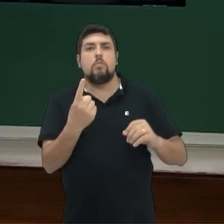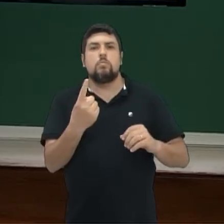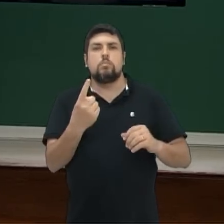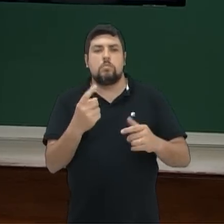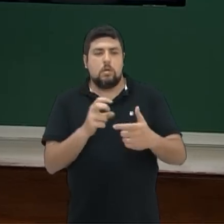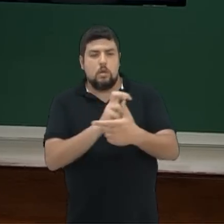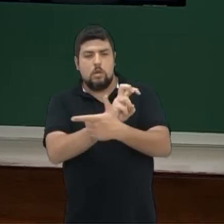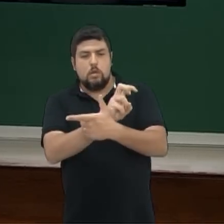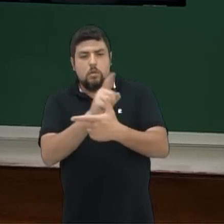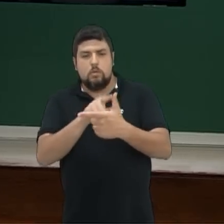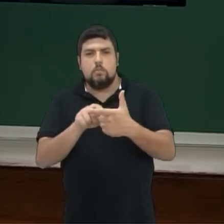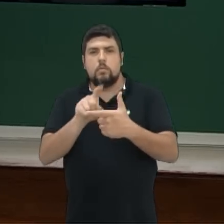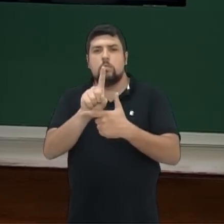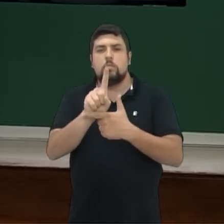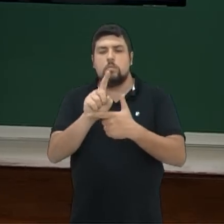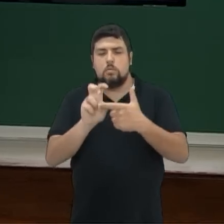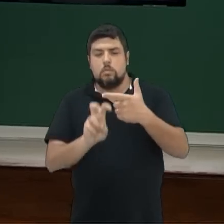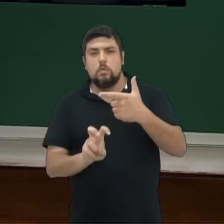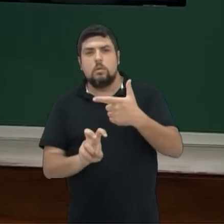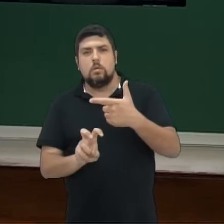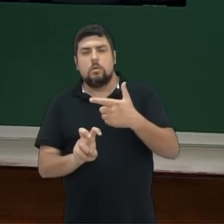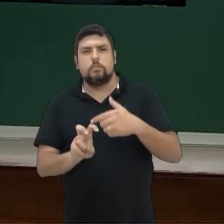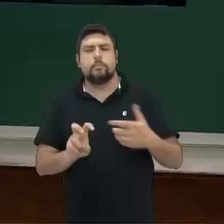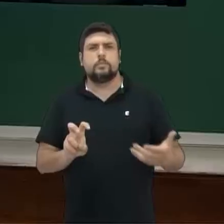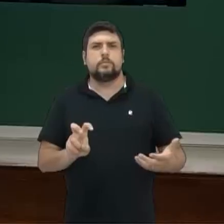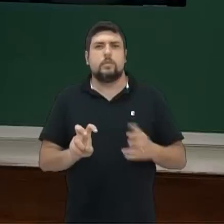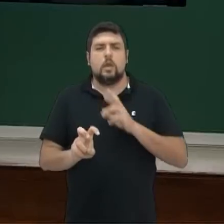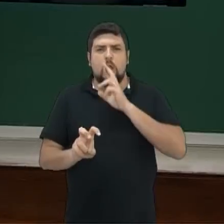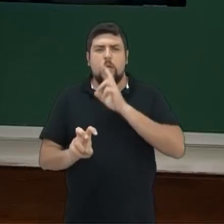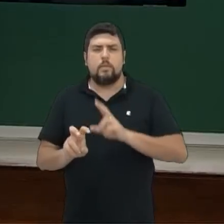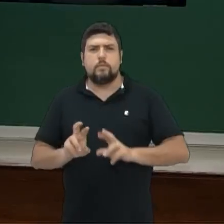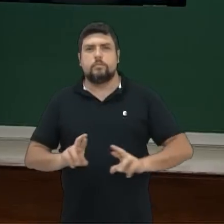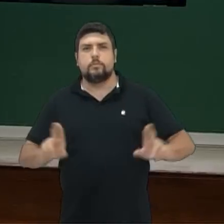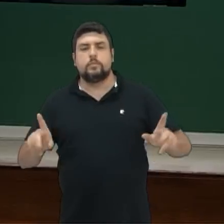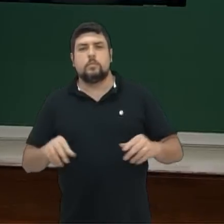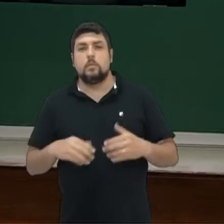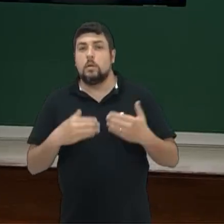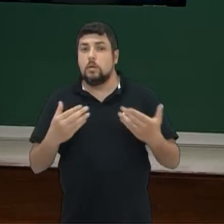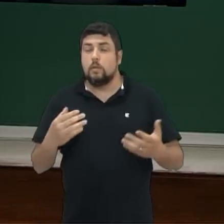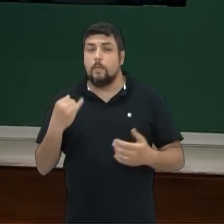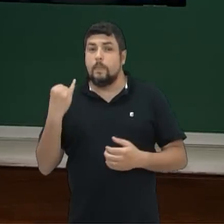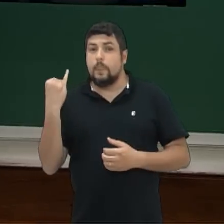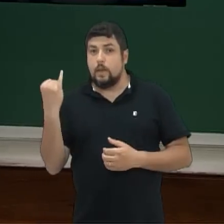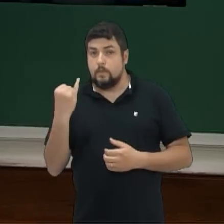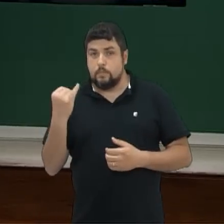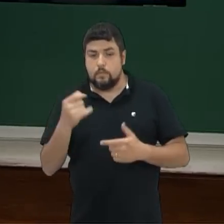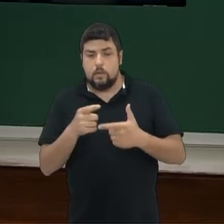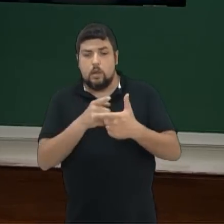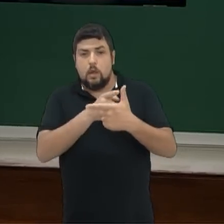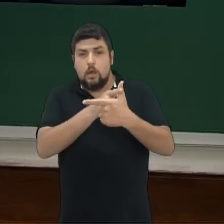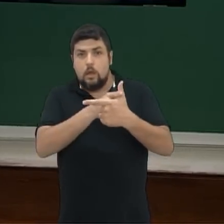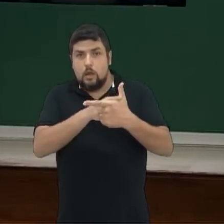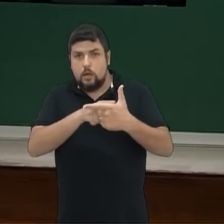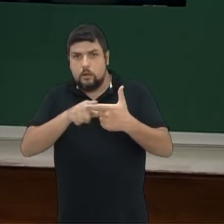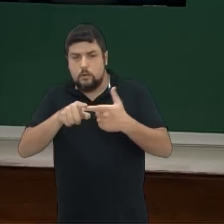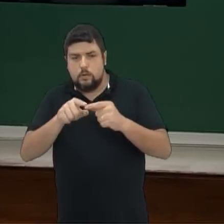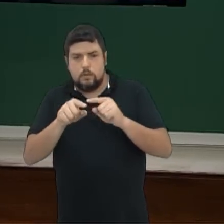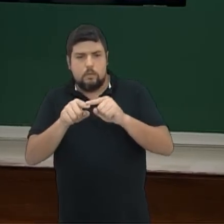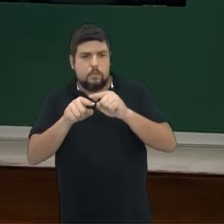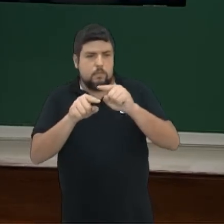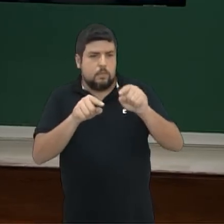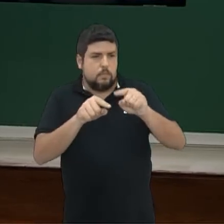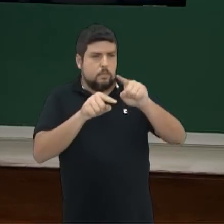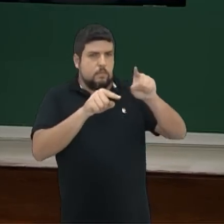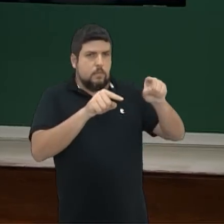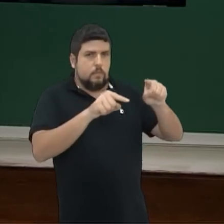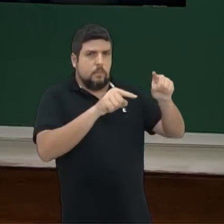e na última 5 por 10 vai mudar todo o resultado. Então é muito importante prestar atenção. A gente sempre vai começar a divisão da esquerda